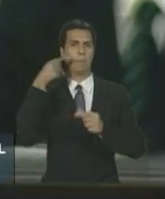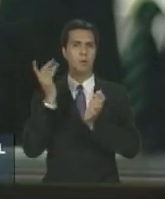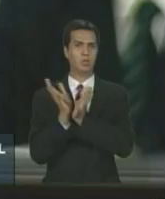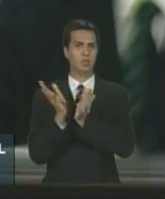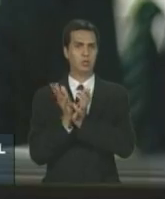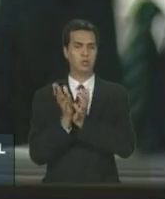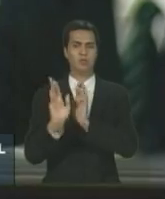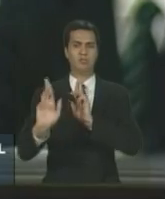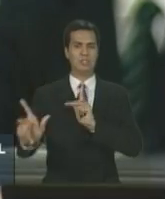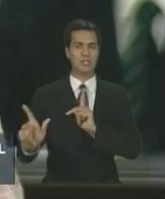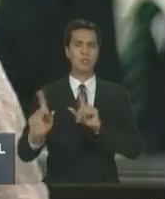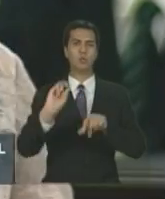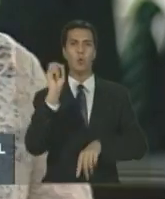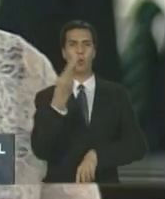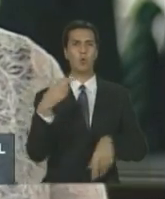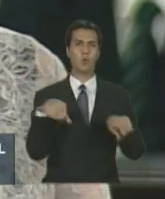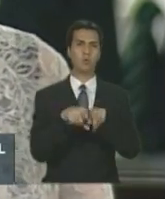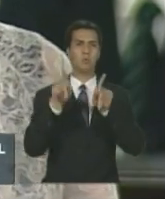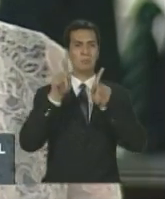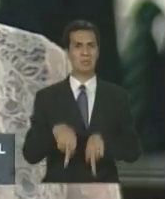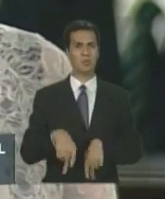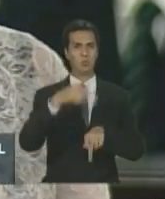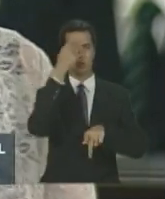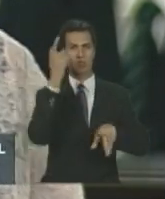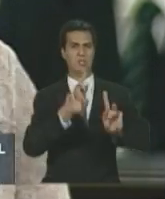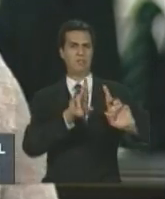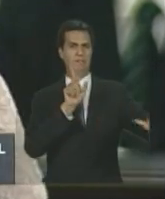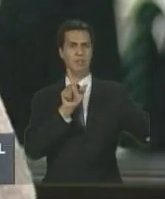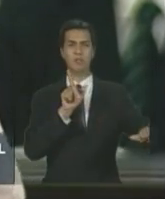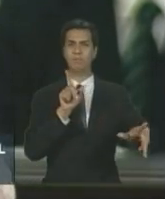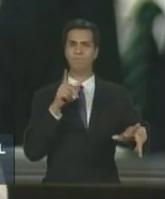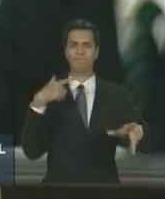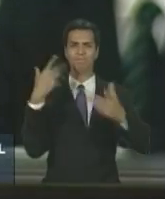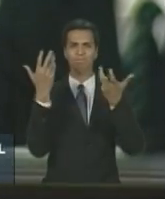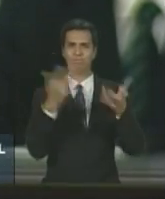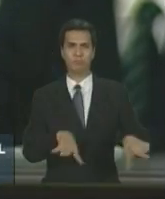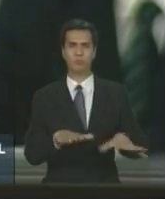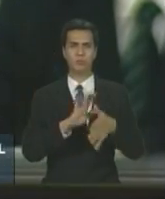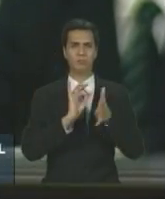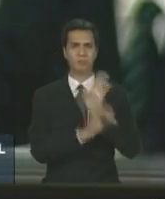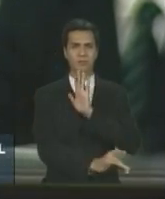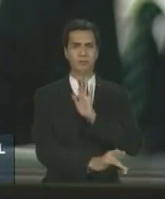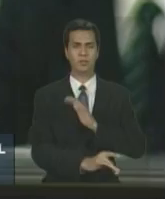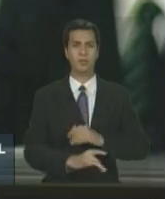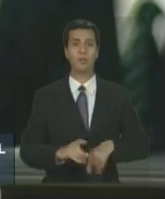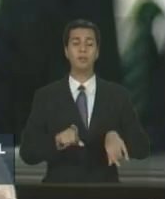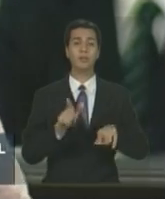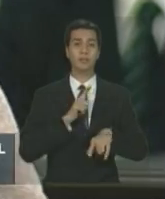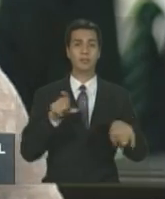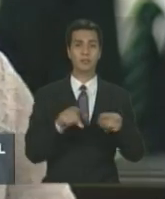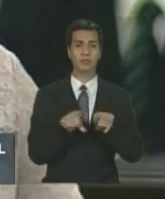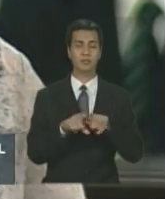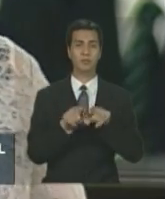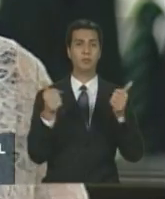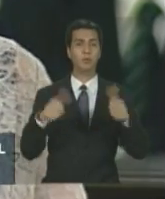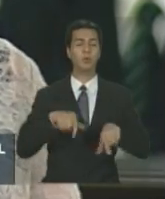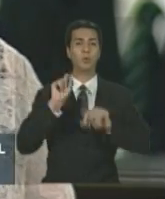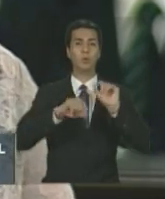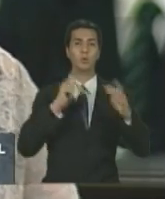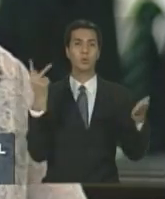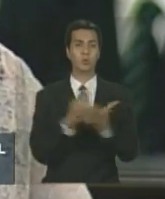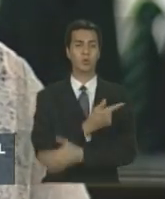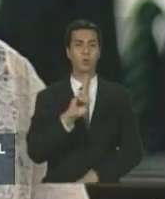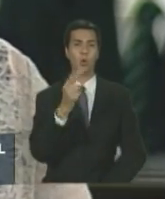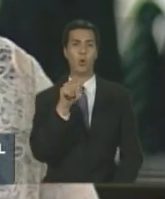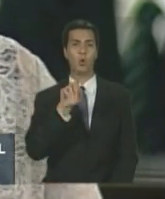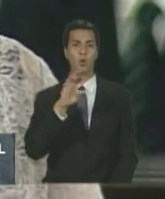vem uma segunda questão, que é imensamente grave na questão do Holocausto. É a teoria de